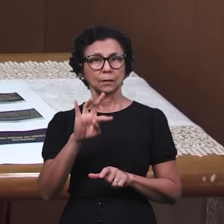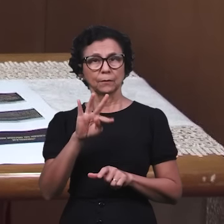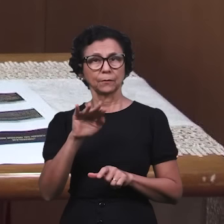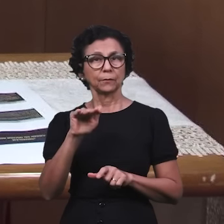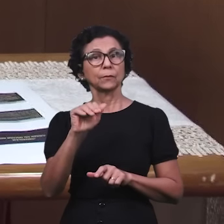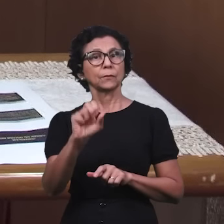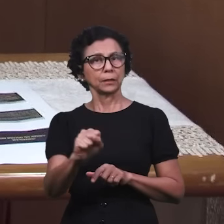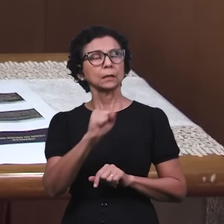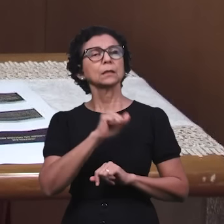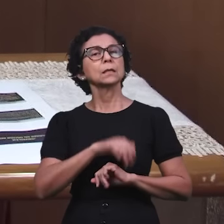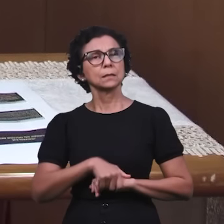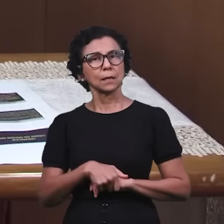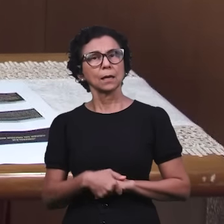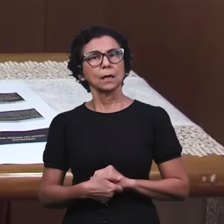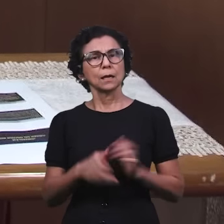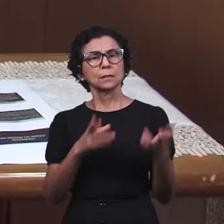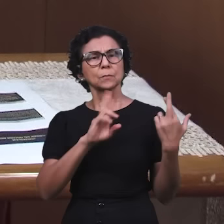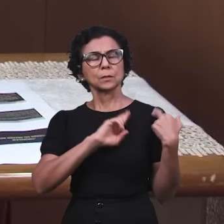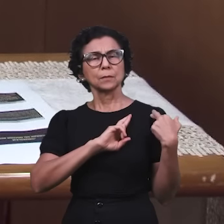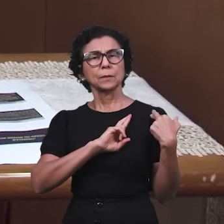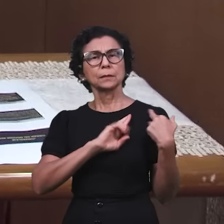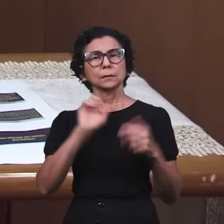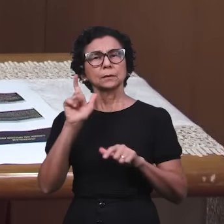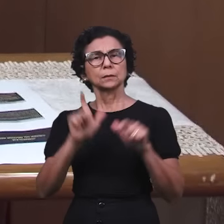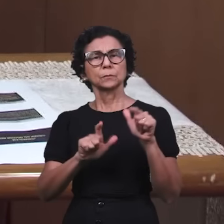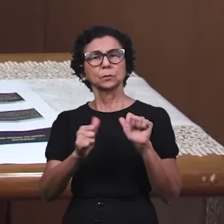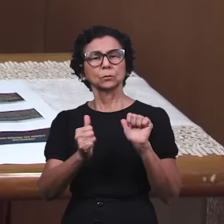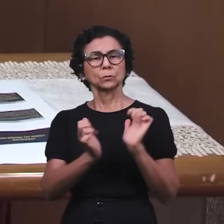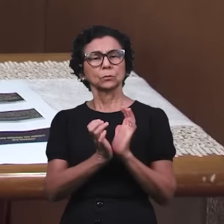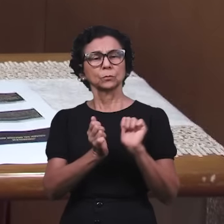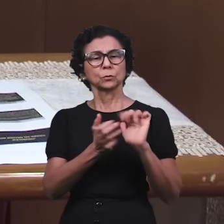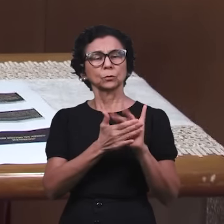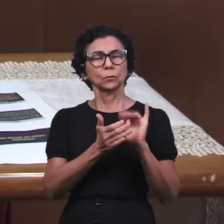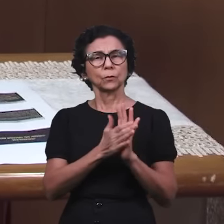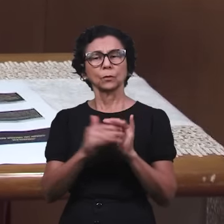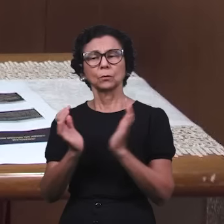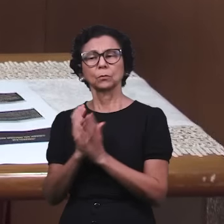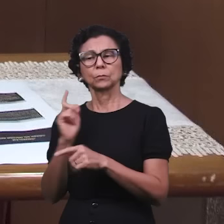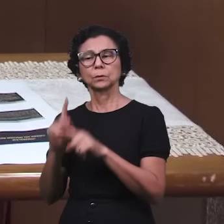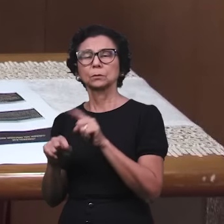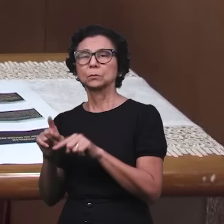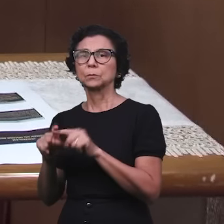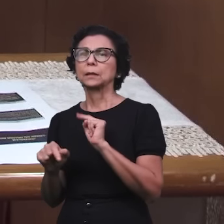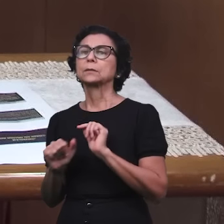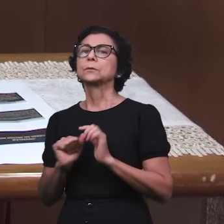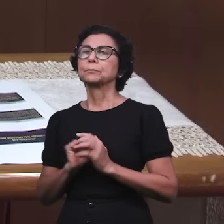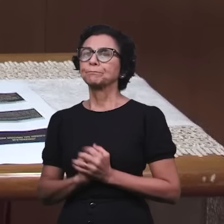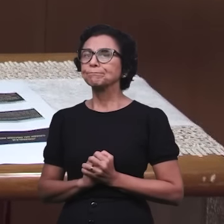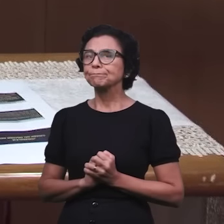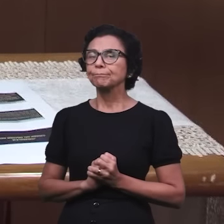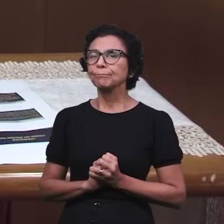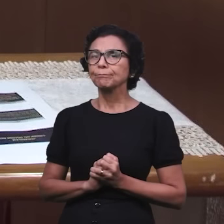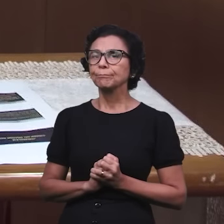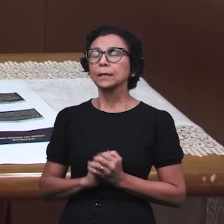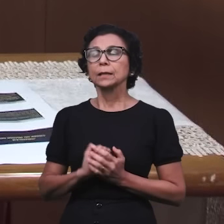ministram louvor, que tocam os instrumentos e que cantam para o Senhor. Então ele estabeleceu pela primeira vez e fez um